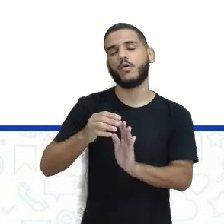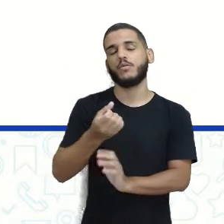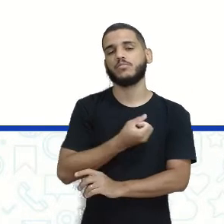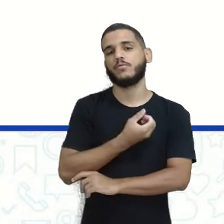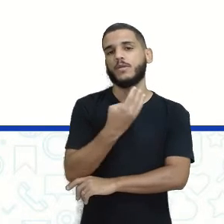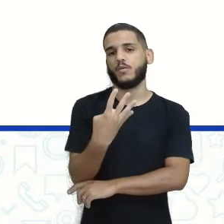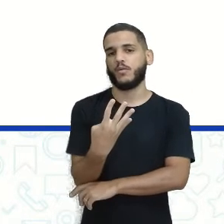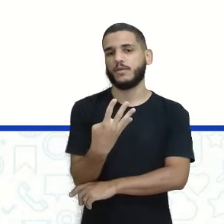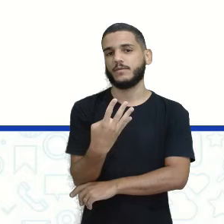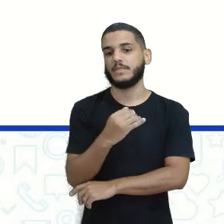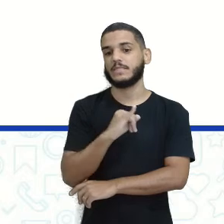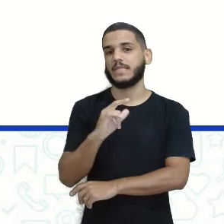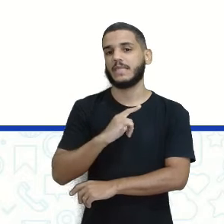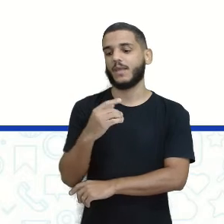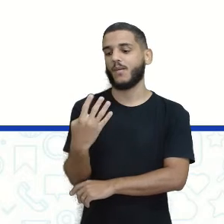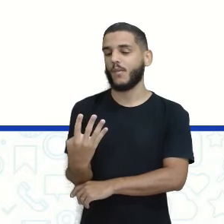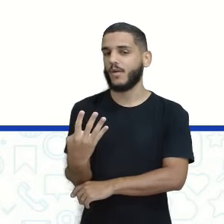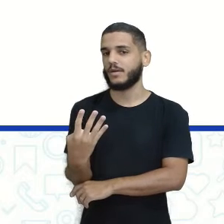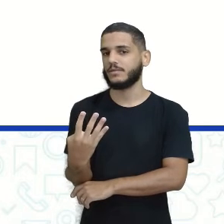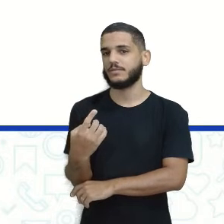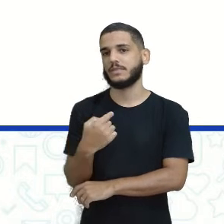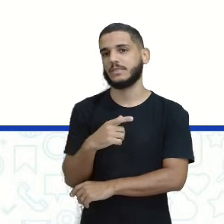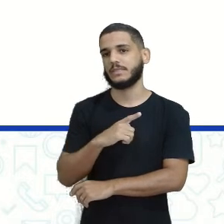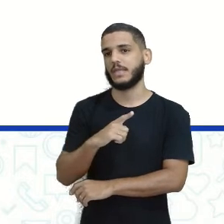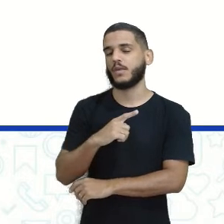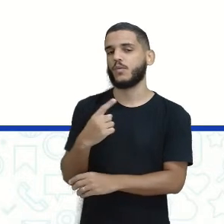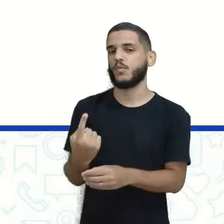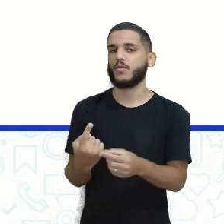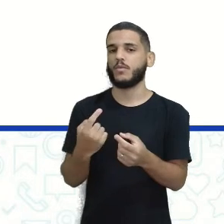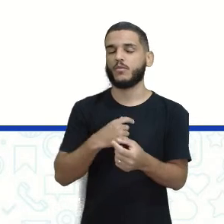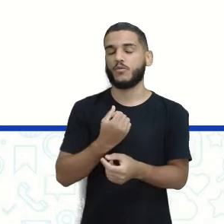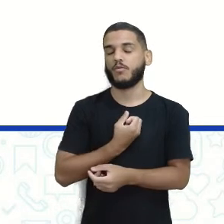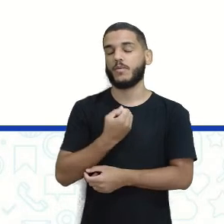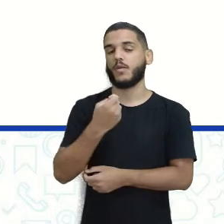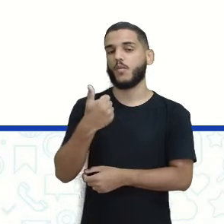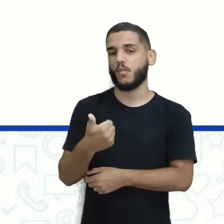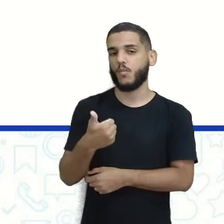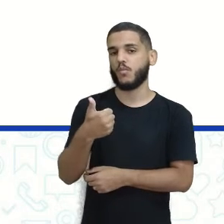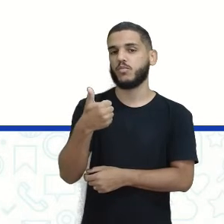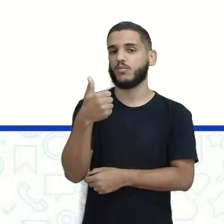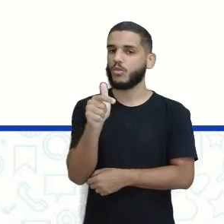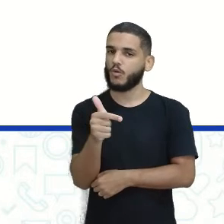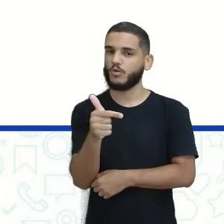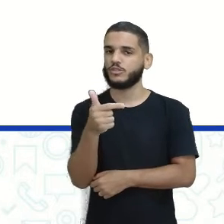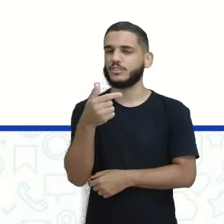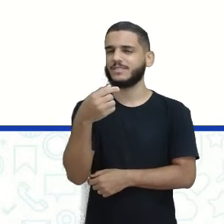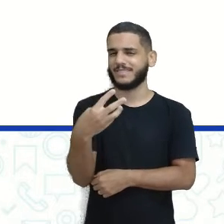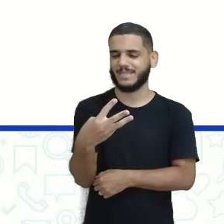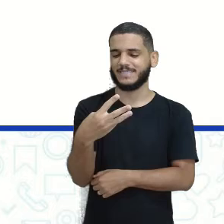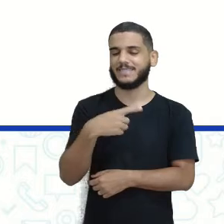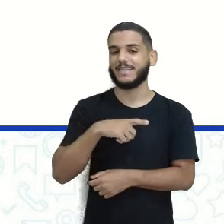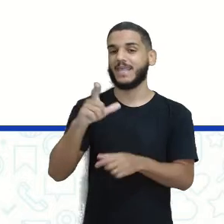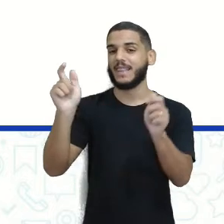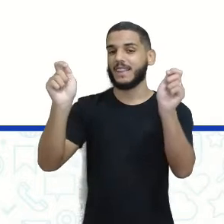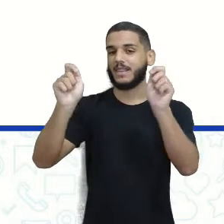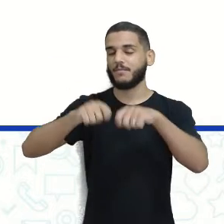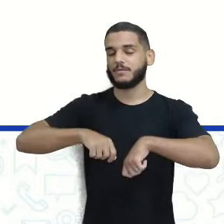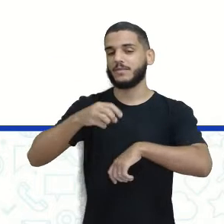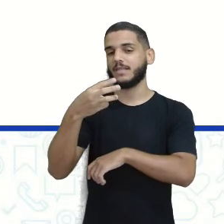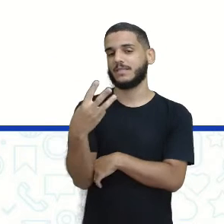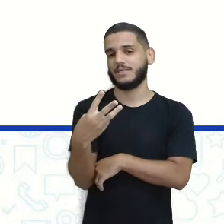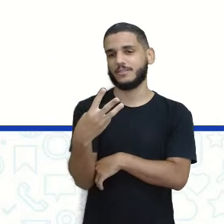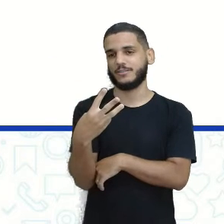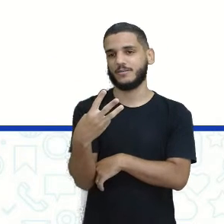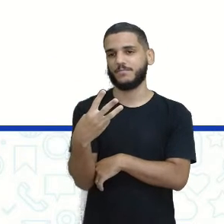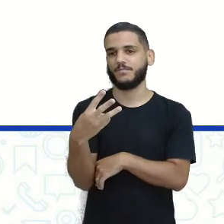4 possibilidades, um número menor que 4, eu tenho um número 1, o número 2 e o número 3. Então, eu tenho 3 possibilidades,